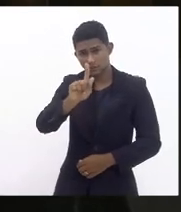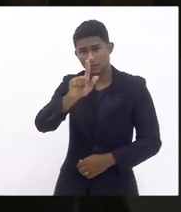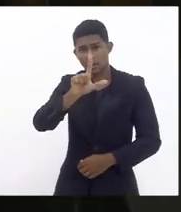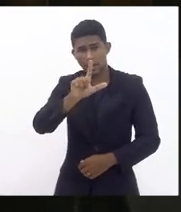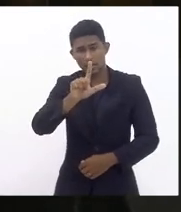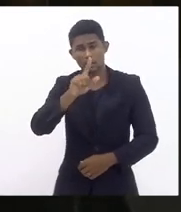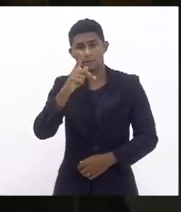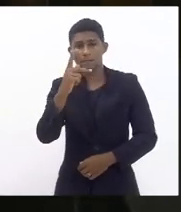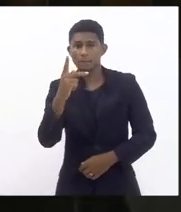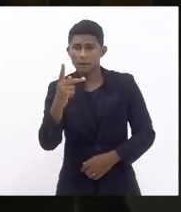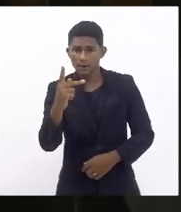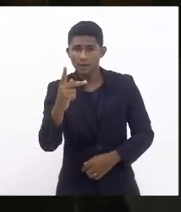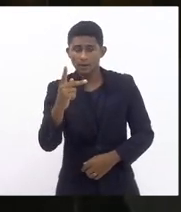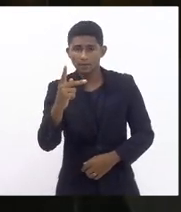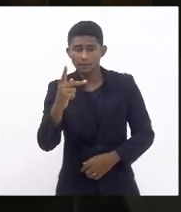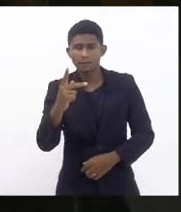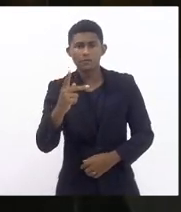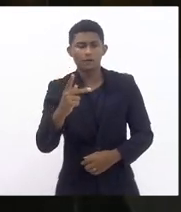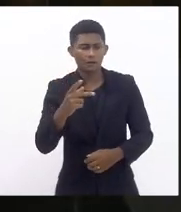gás liquefeito de petróleo,